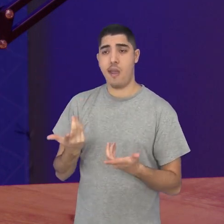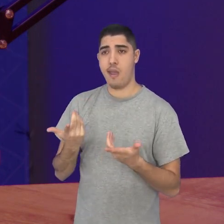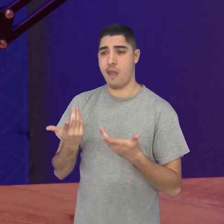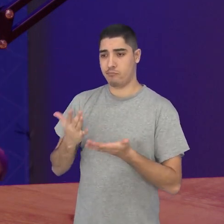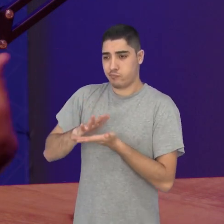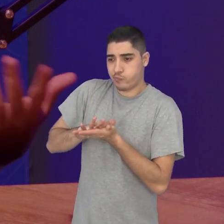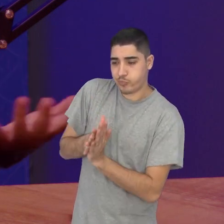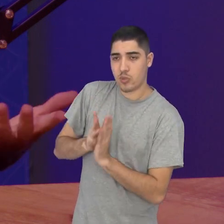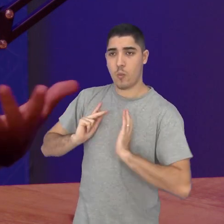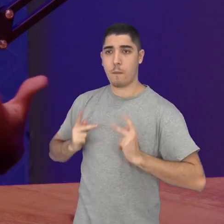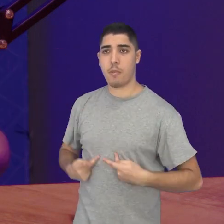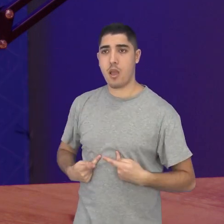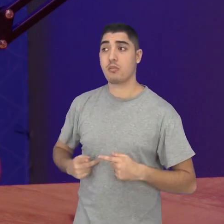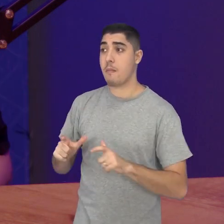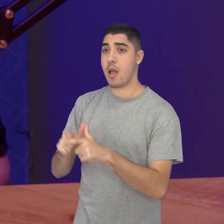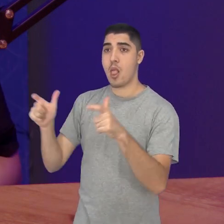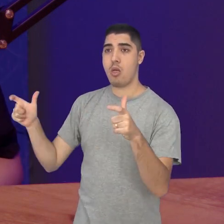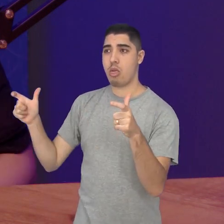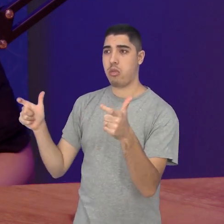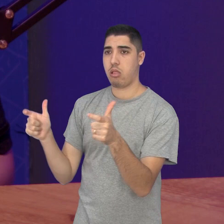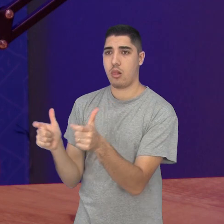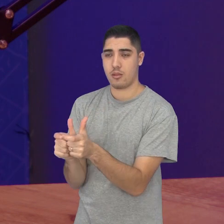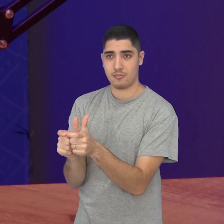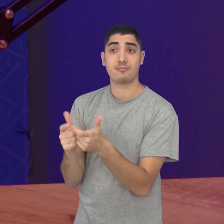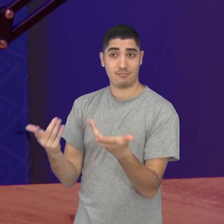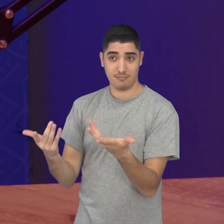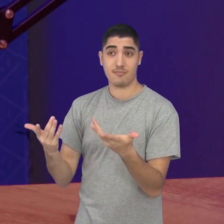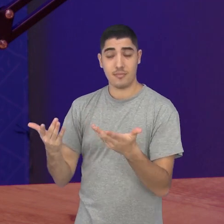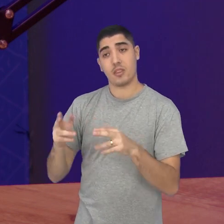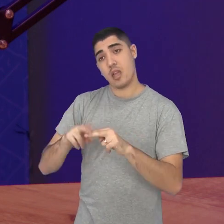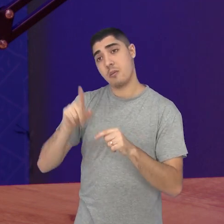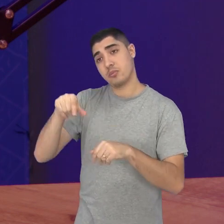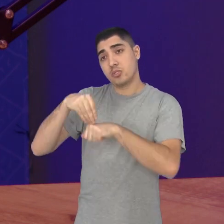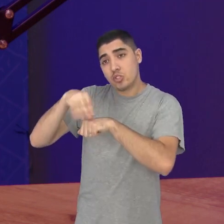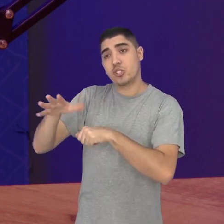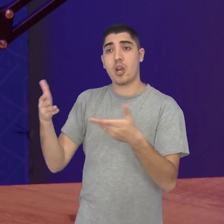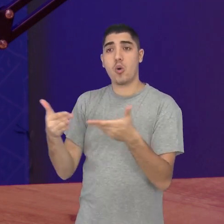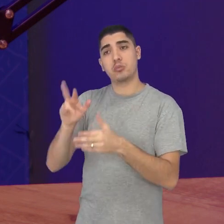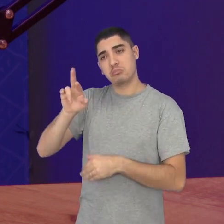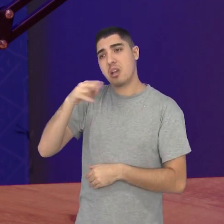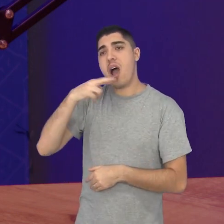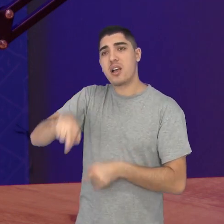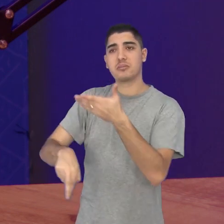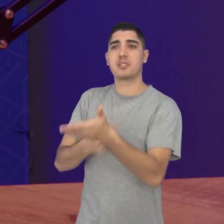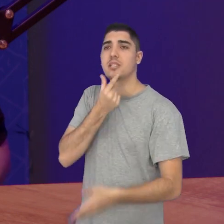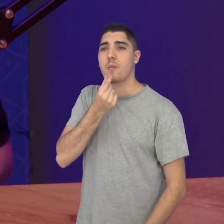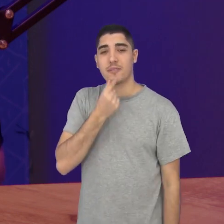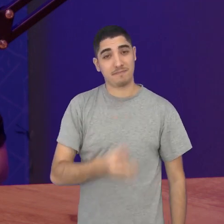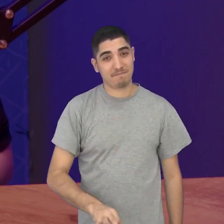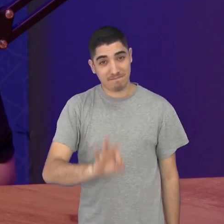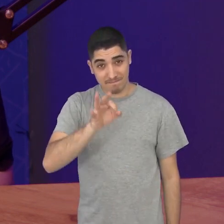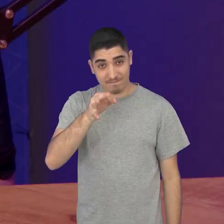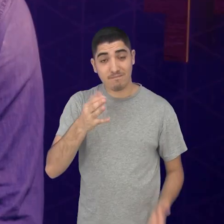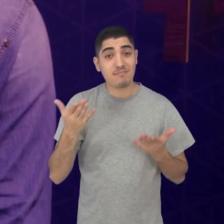Ou então da maior parte, né, das pessoas. E da humanidade. Então, acho que esse é o recado. Bem isso que você falou mesmo,